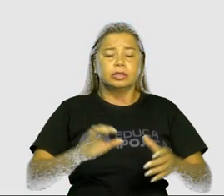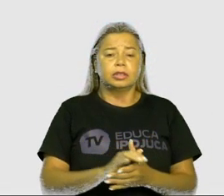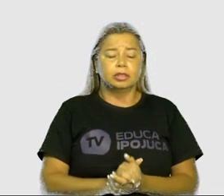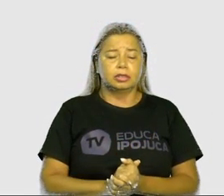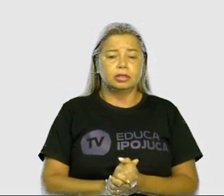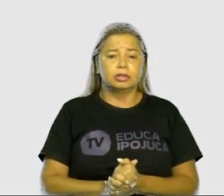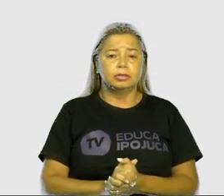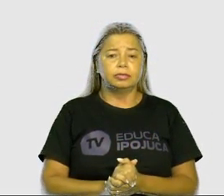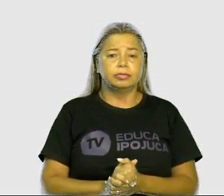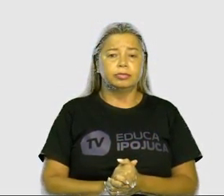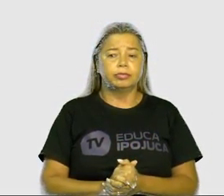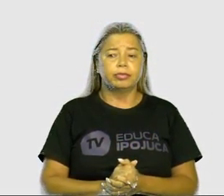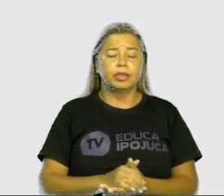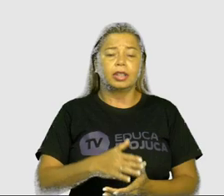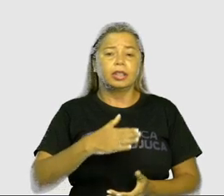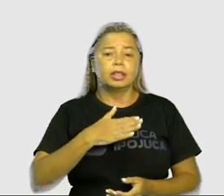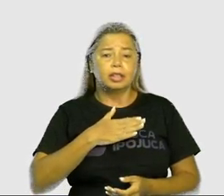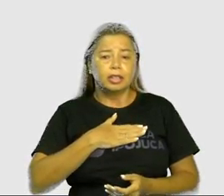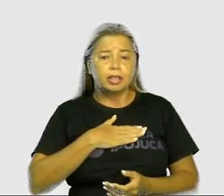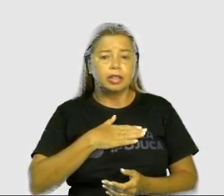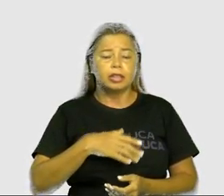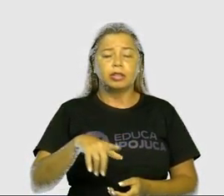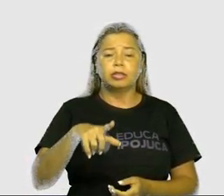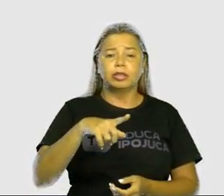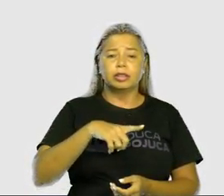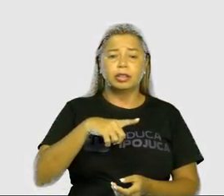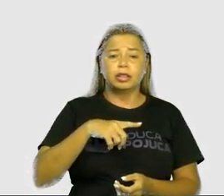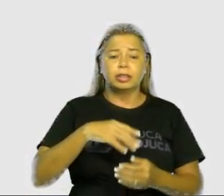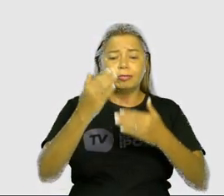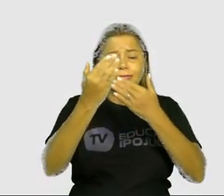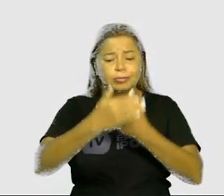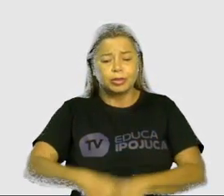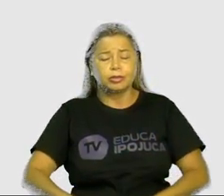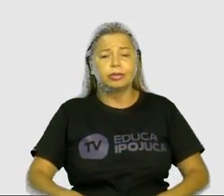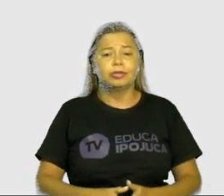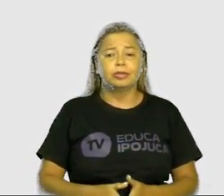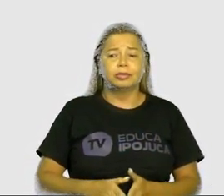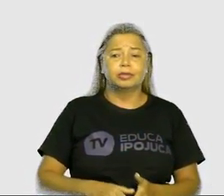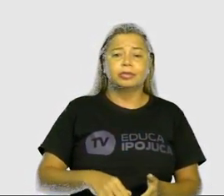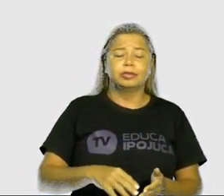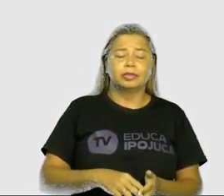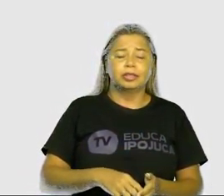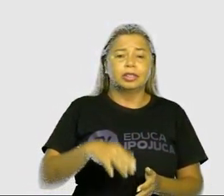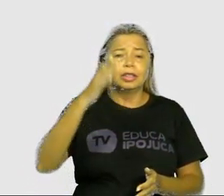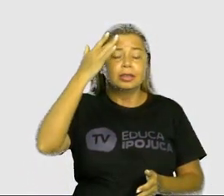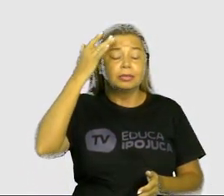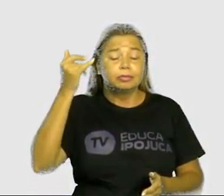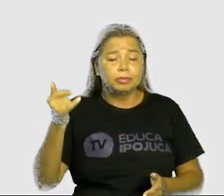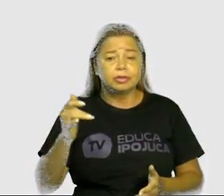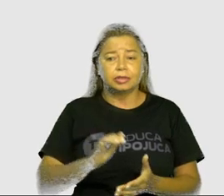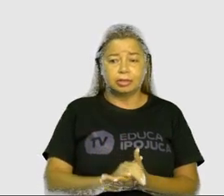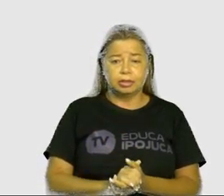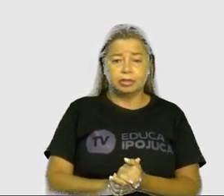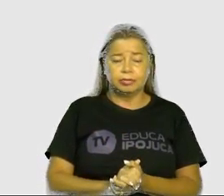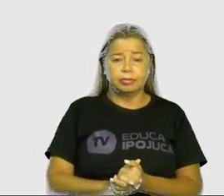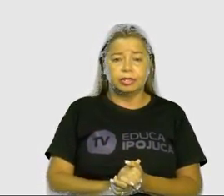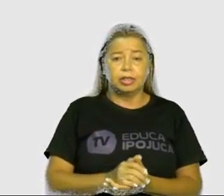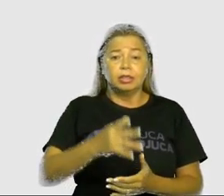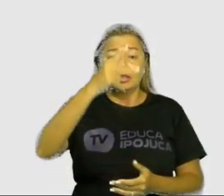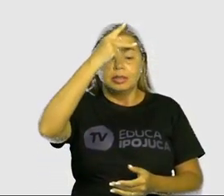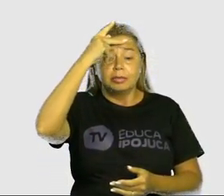fonte Morrow eu terei uma prova amanhã a pessoa tem certeza de que vai ter